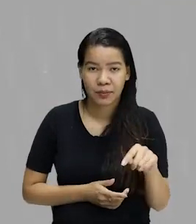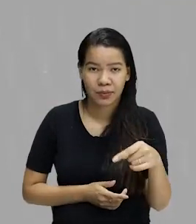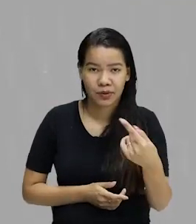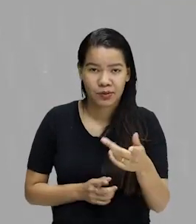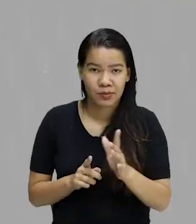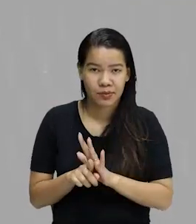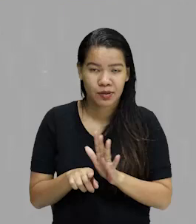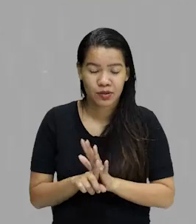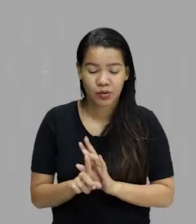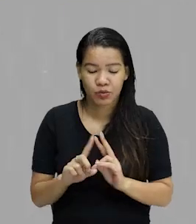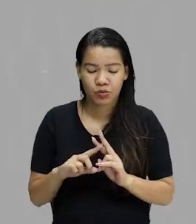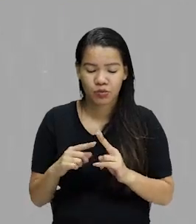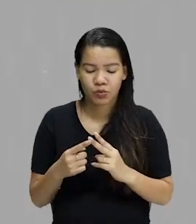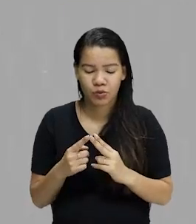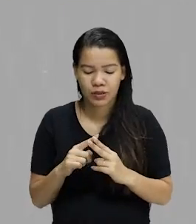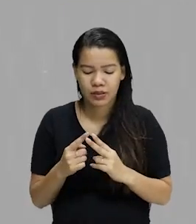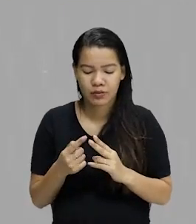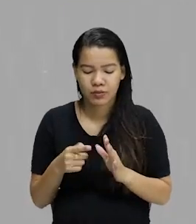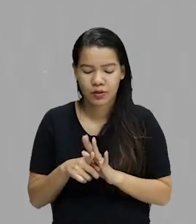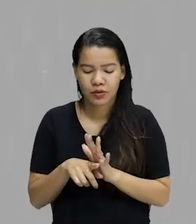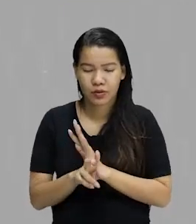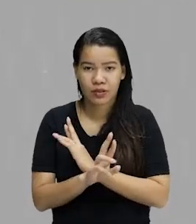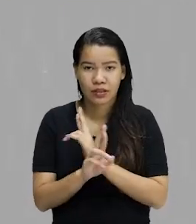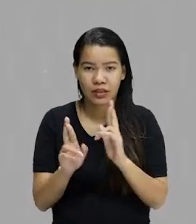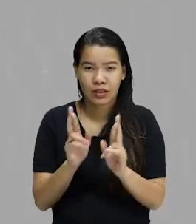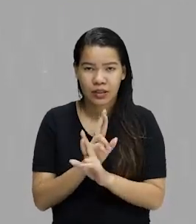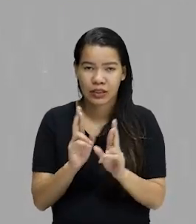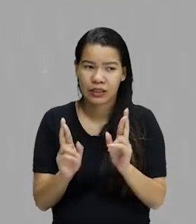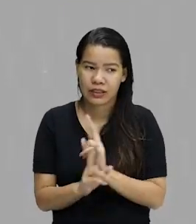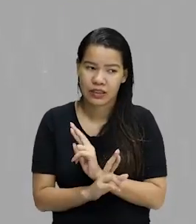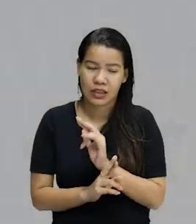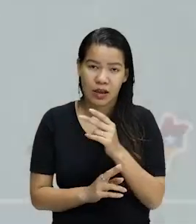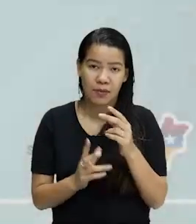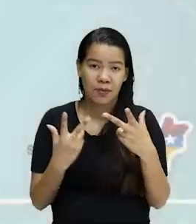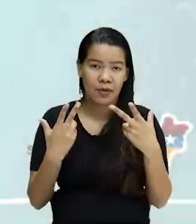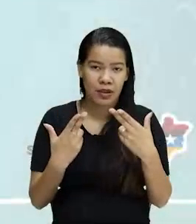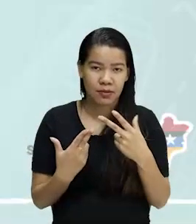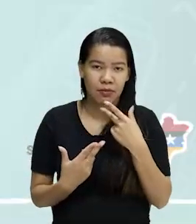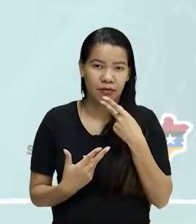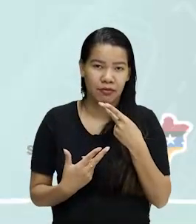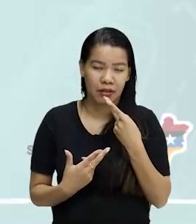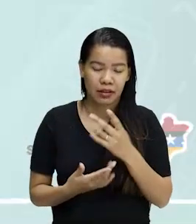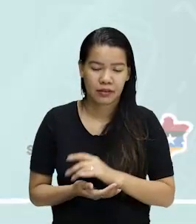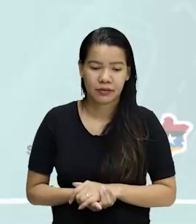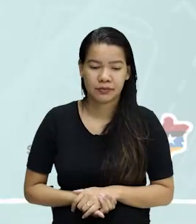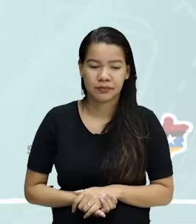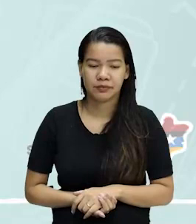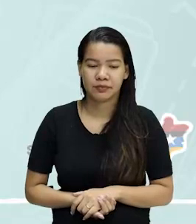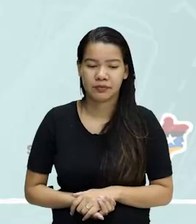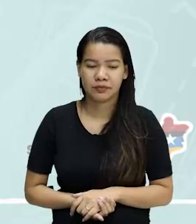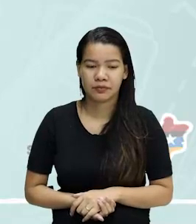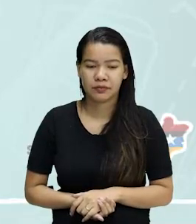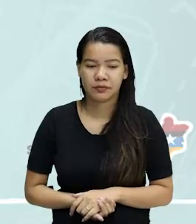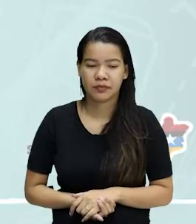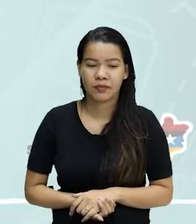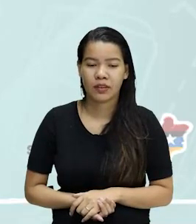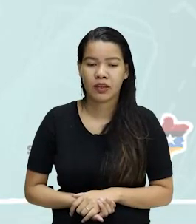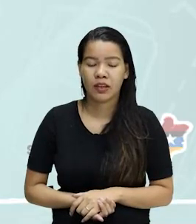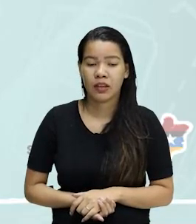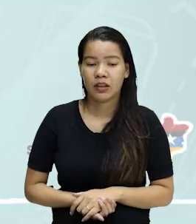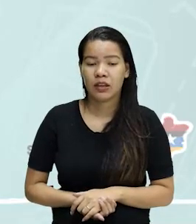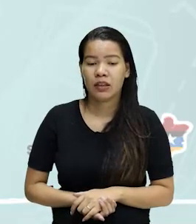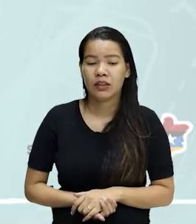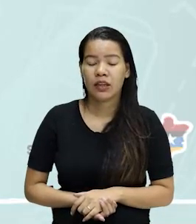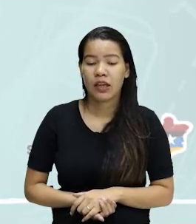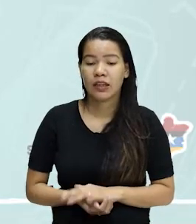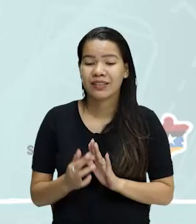só, são duas perguntas relacionadas a essa fala. Entre os procedimentos